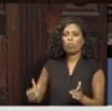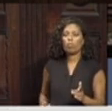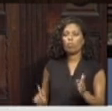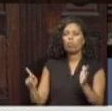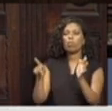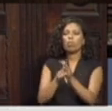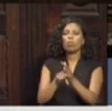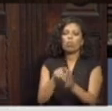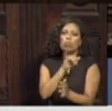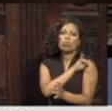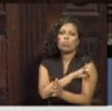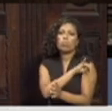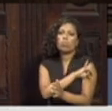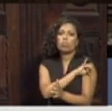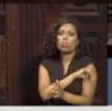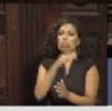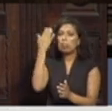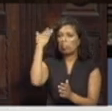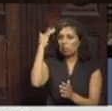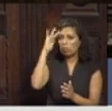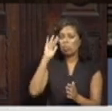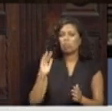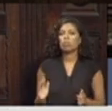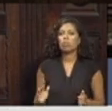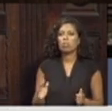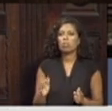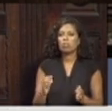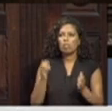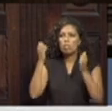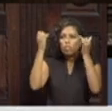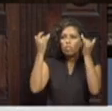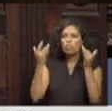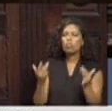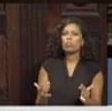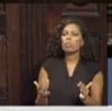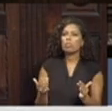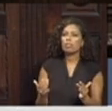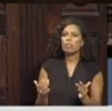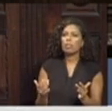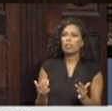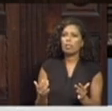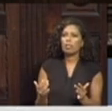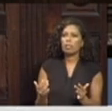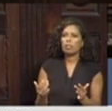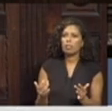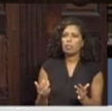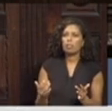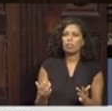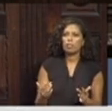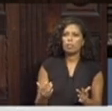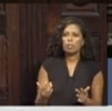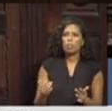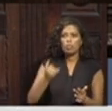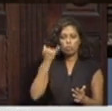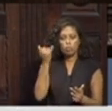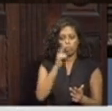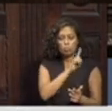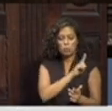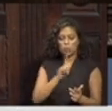botar gasolina no tanque das suas viaturas e equipar adequadamente os seus soldados, nós não temos condições de